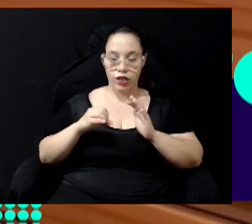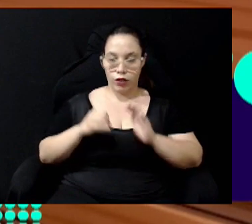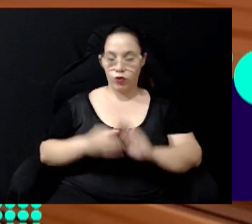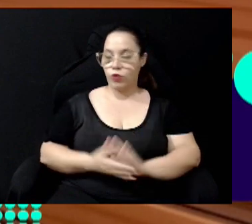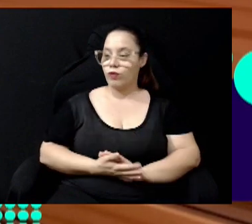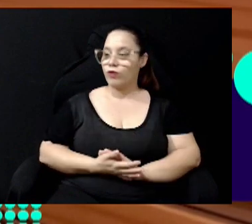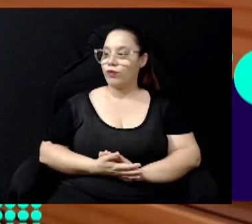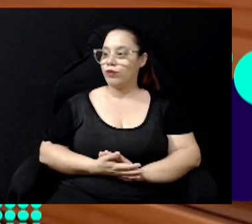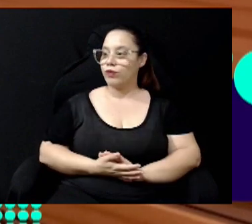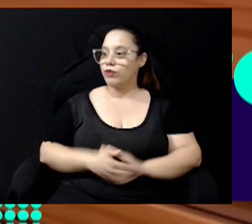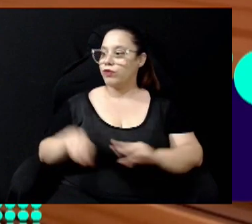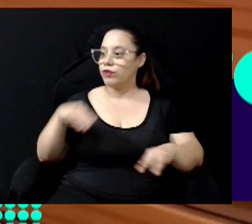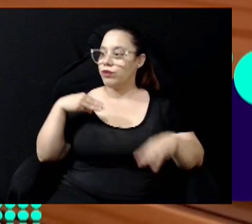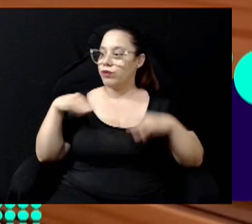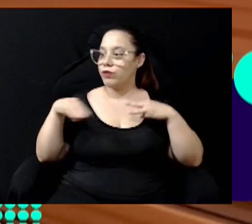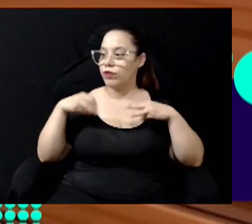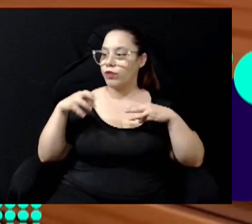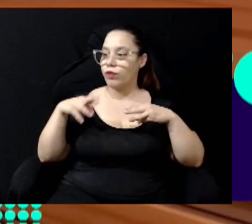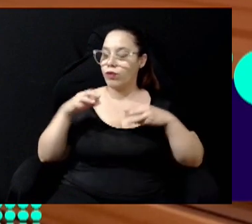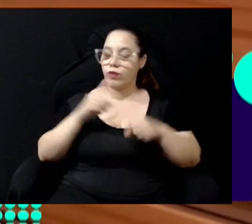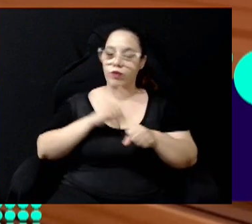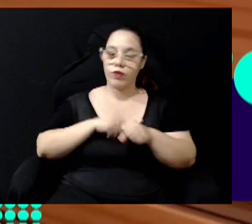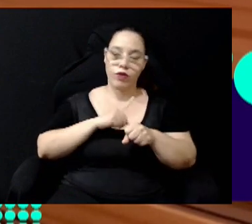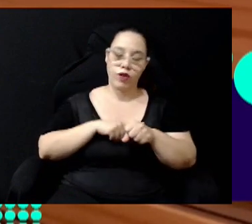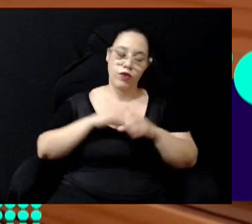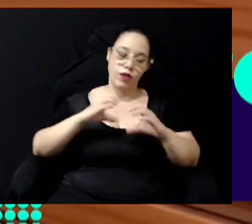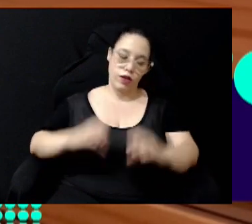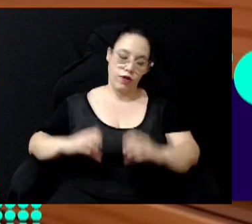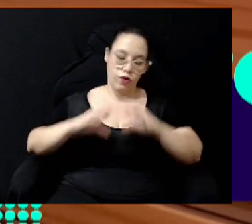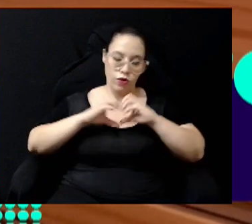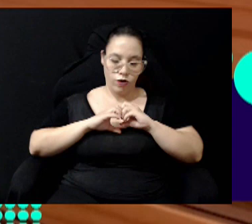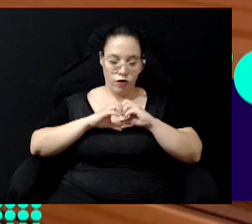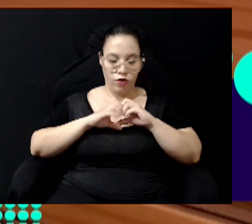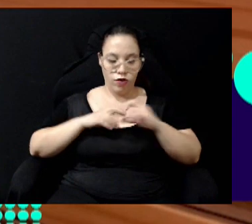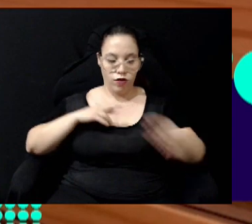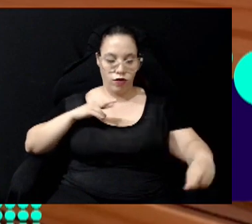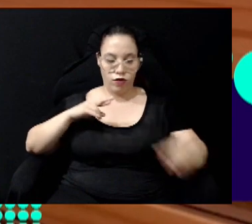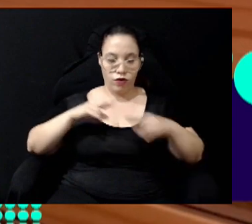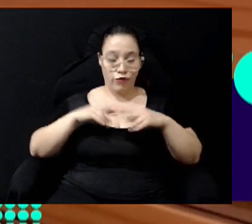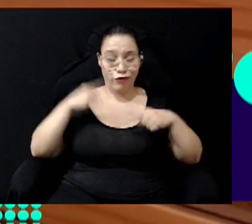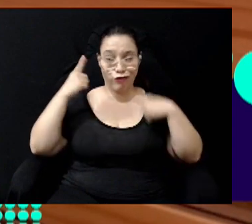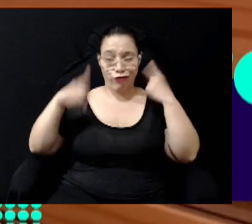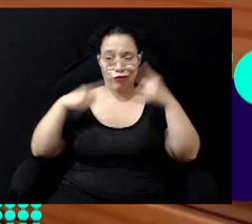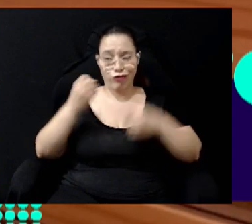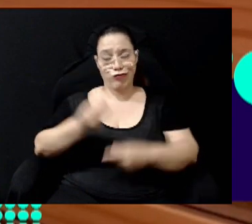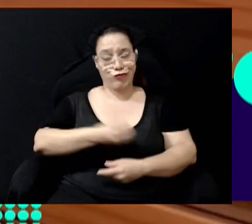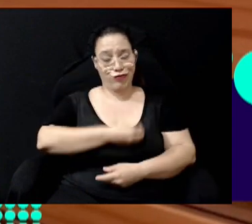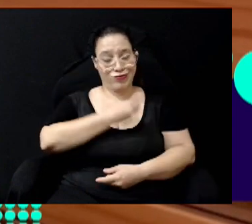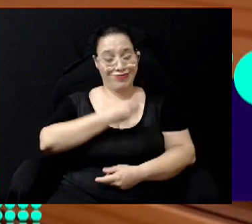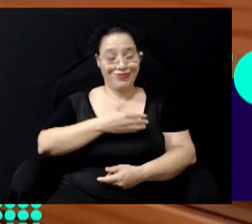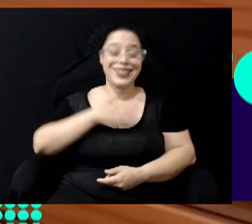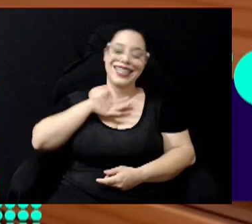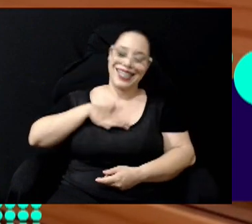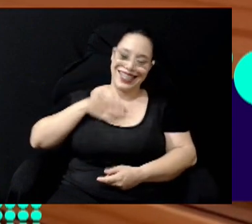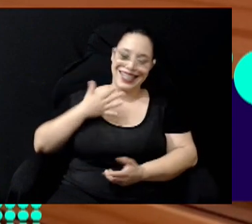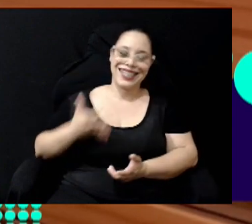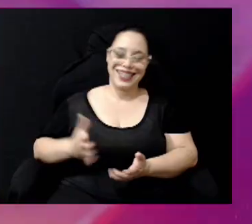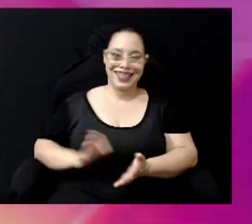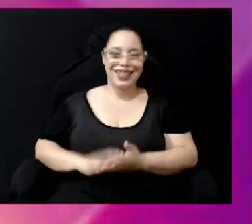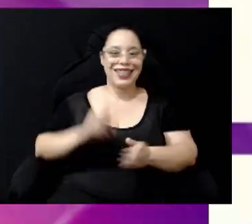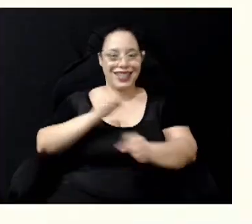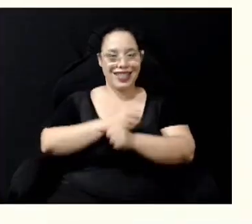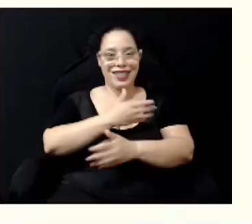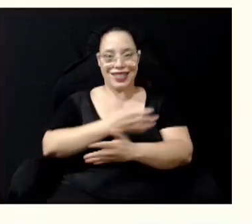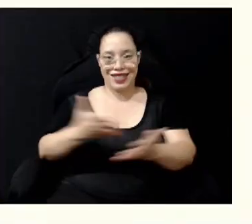músicas falam do tempo, do amor, da nossa relação maluca com a vida. Eu acho que vocês vão gostar muito. Espero vocês, viu?